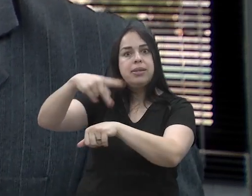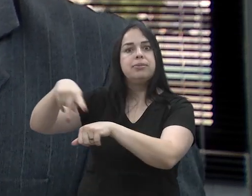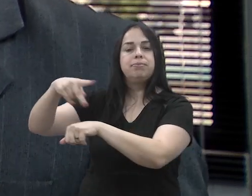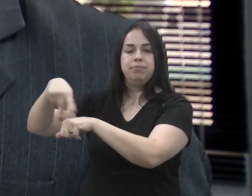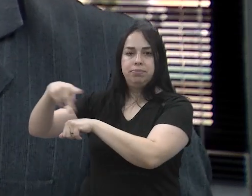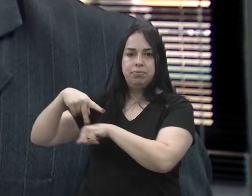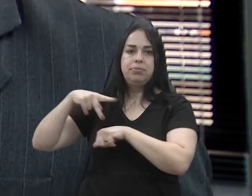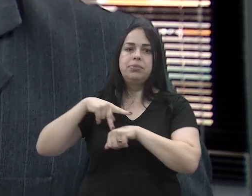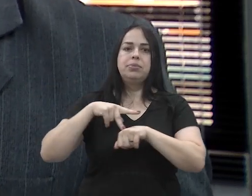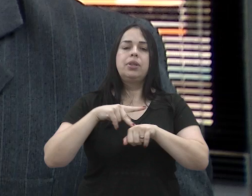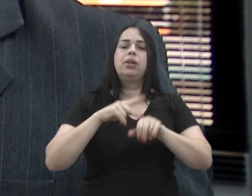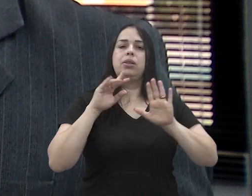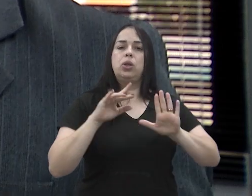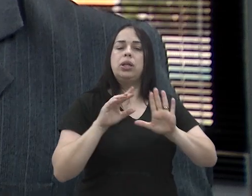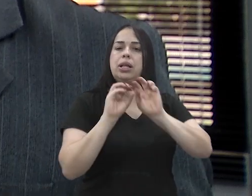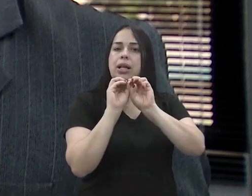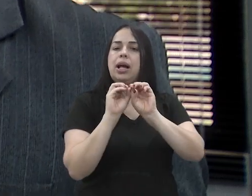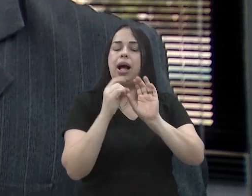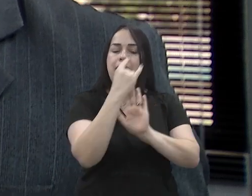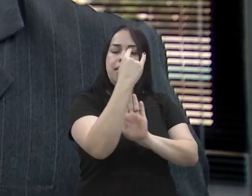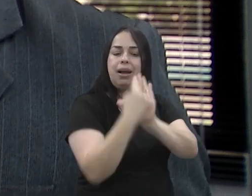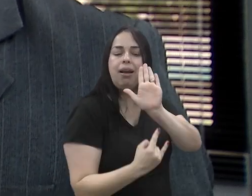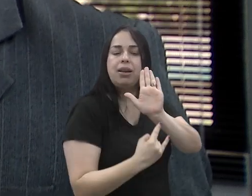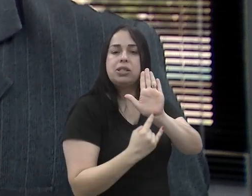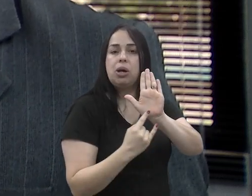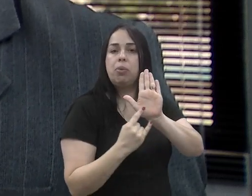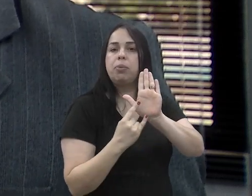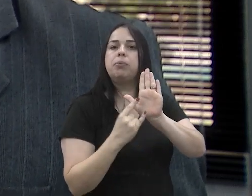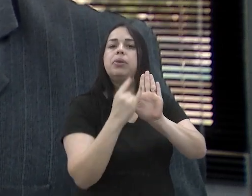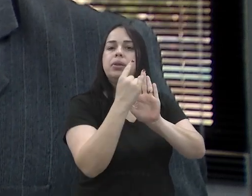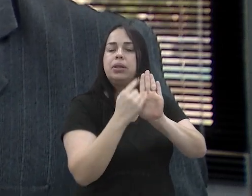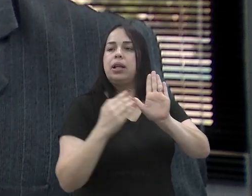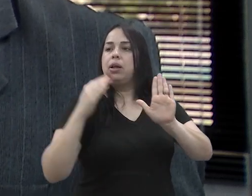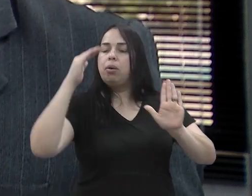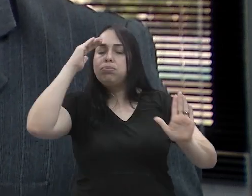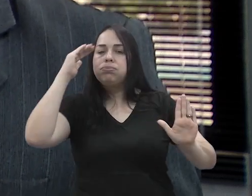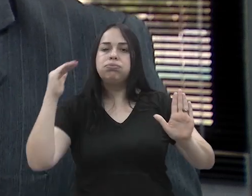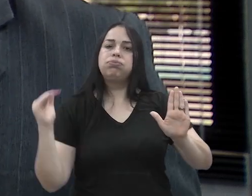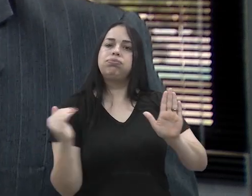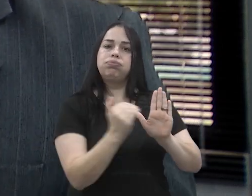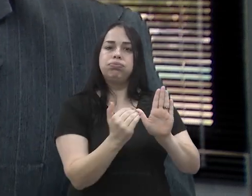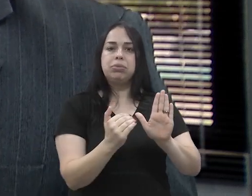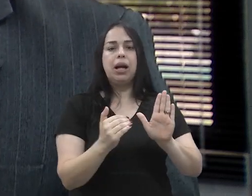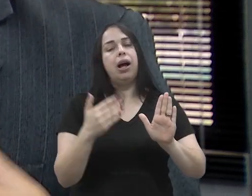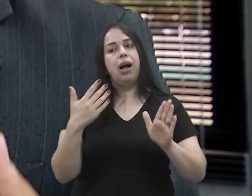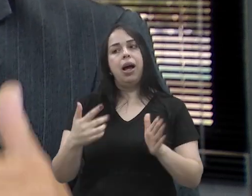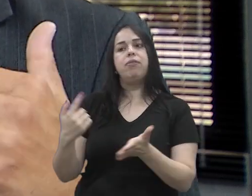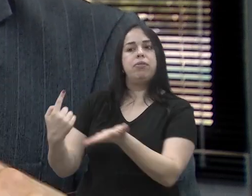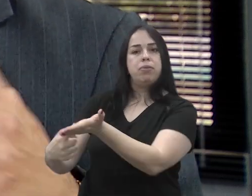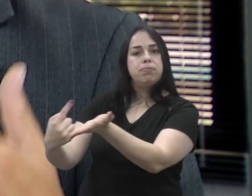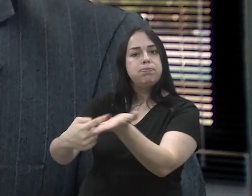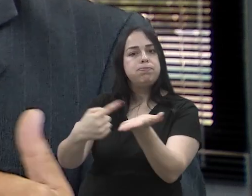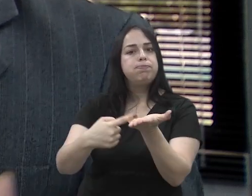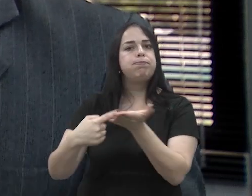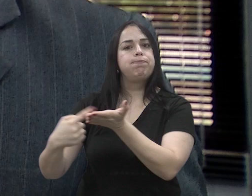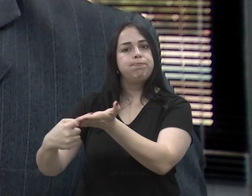e essa Declaração Universal foi encabeçada por todas as nações da ONU, né, os signatários à época, foram fazendo seus compêndios legais